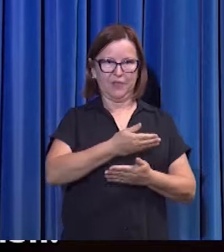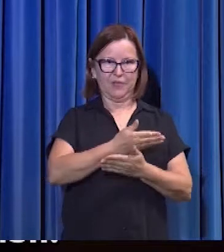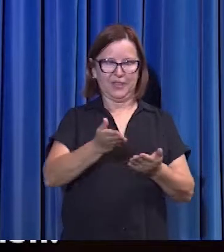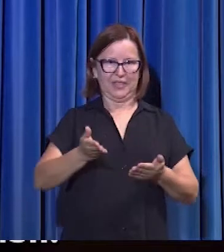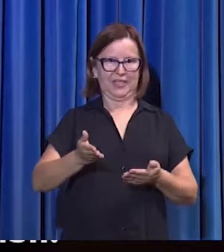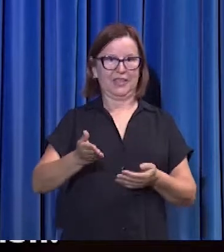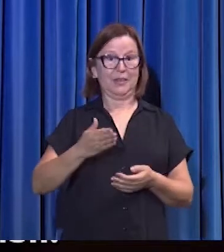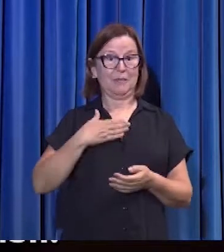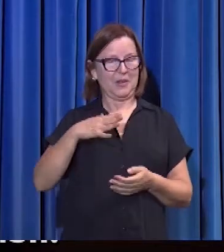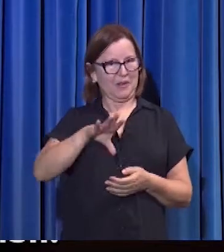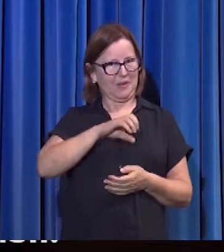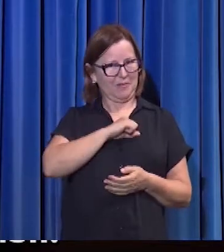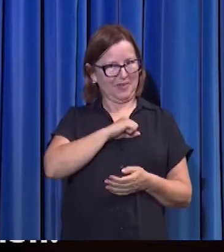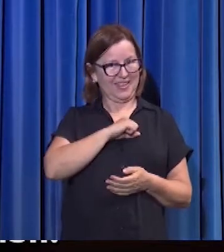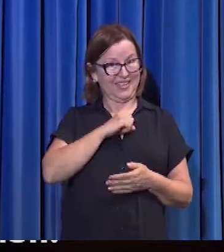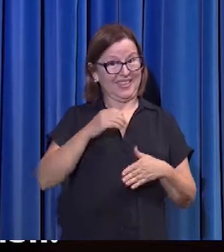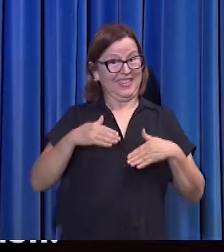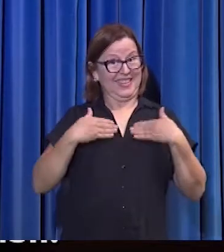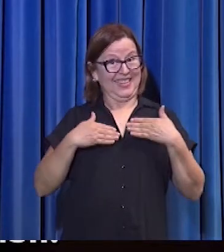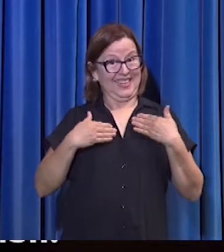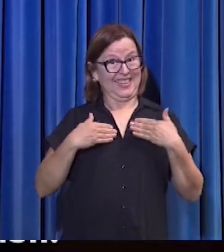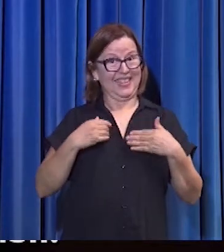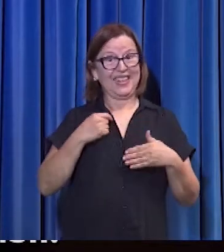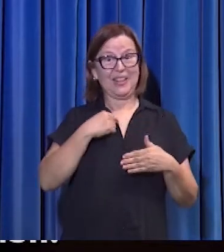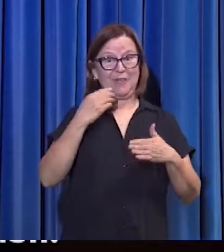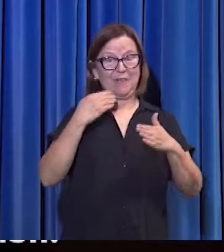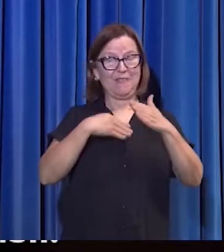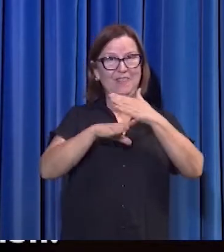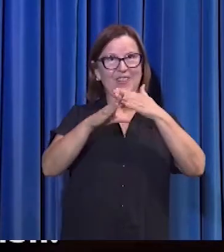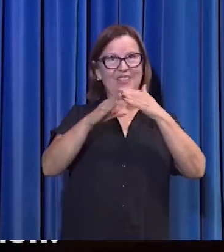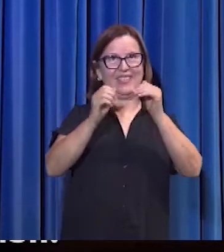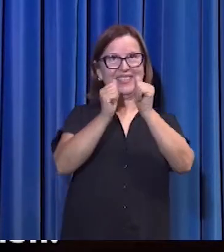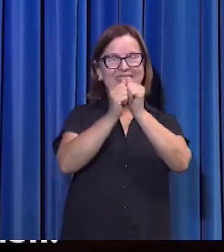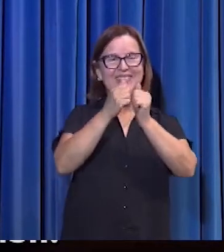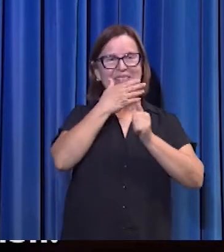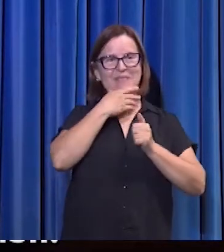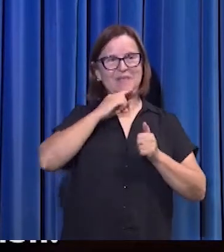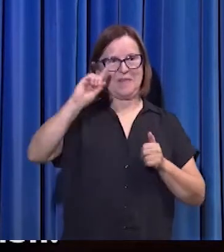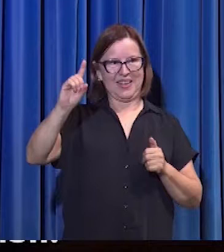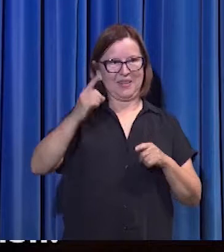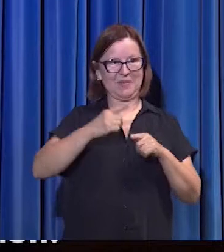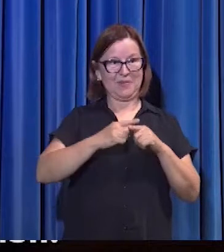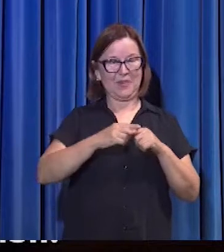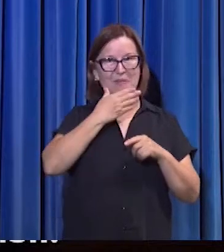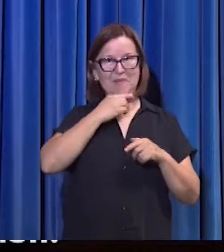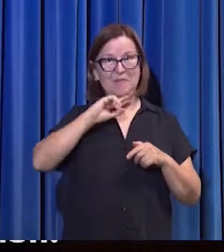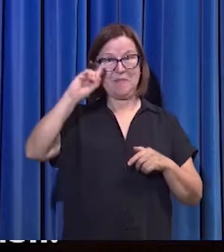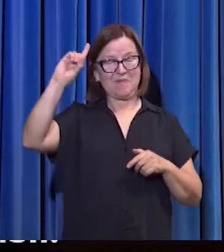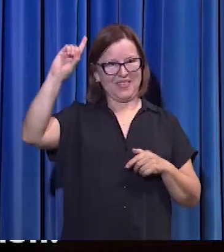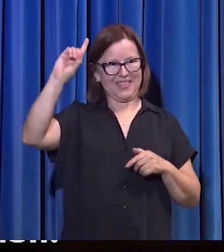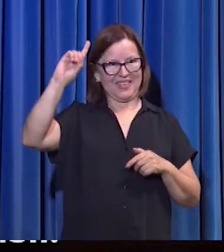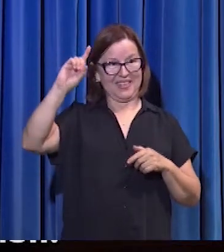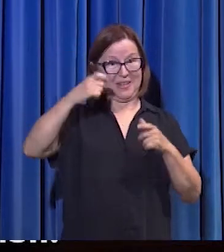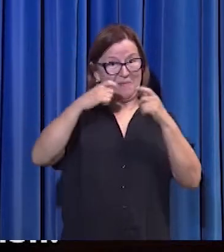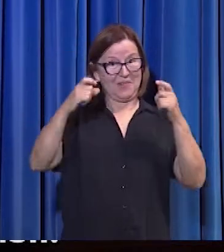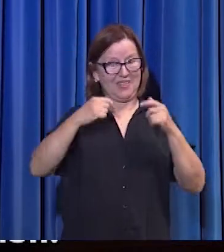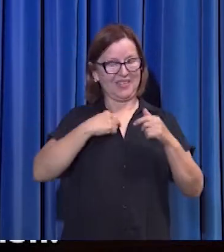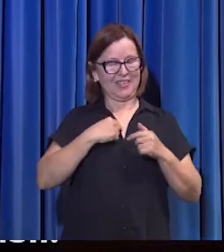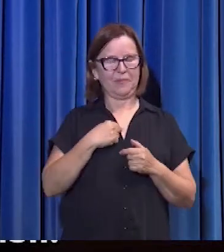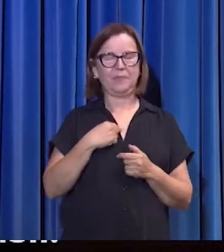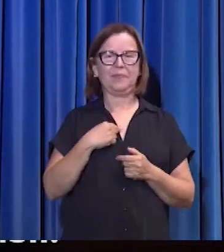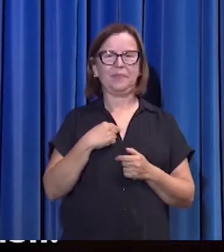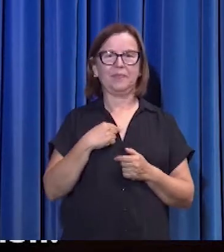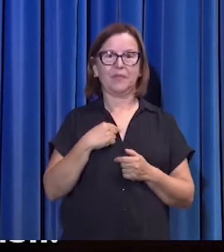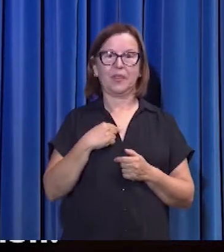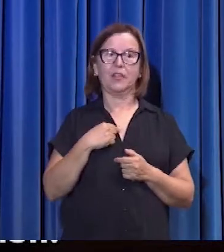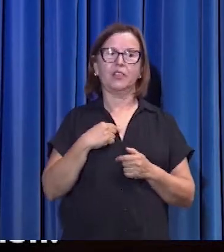alegrar-vos-eis de que eu vá para o Pai, pois o Pai é maior do que eu. Disse-vos agora, antes